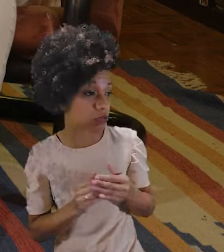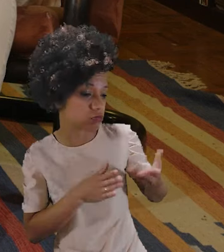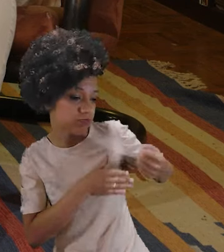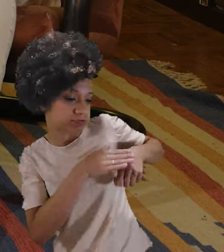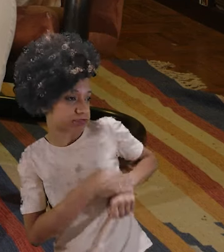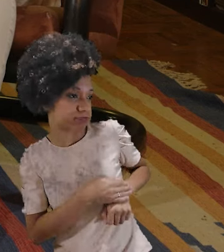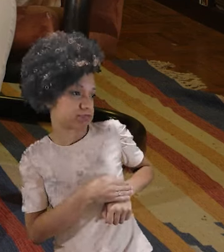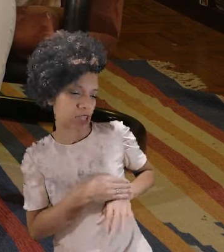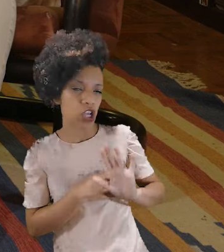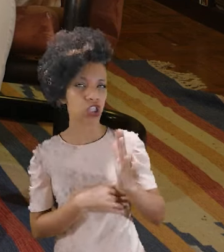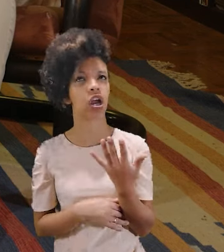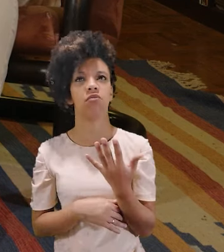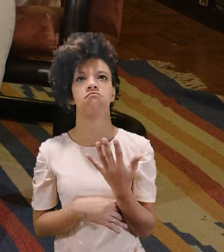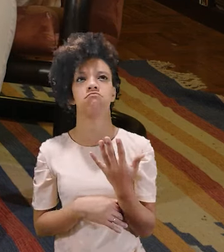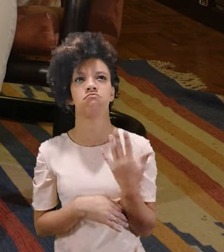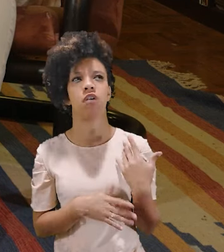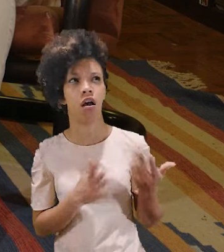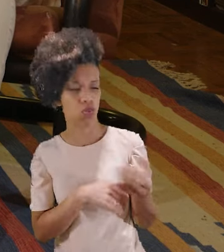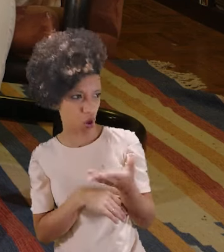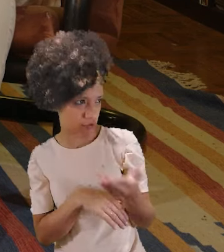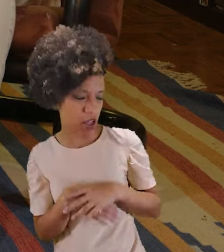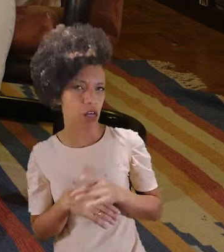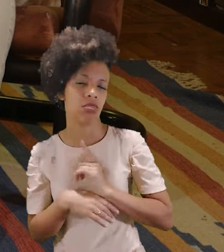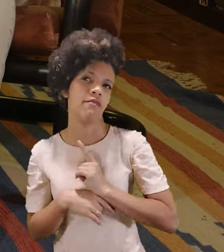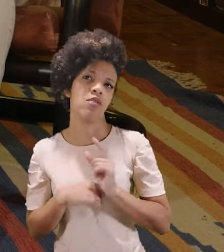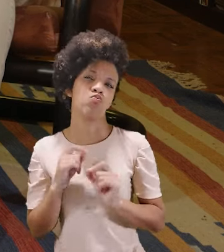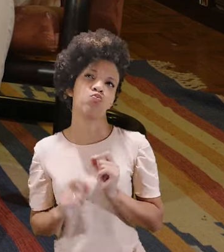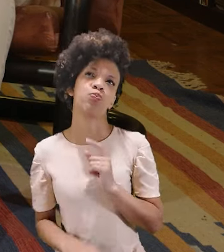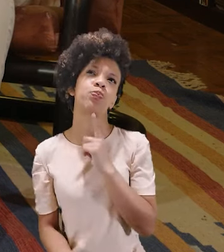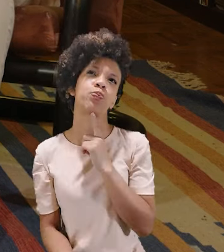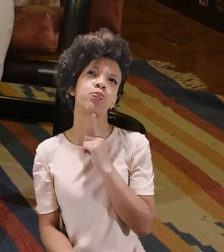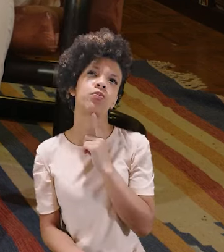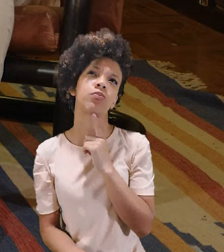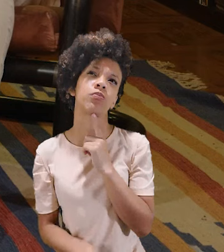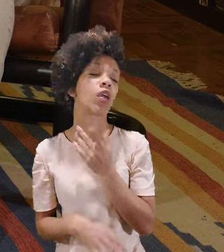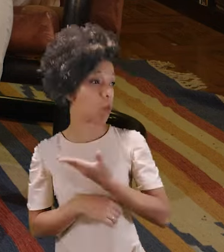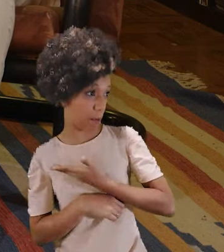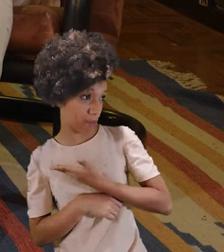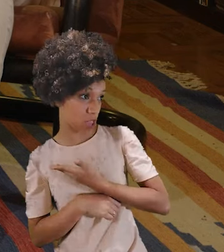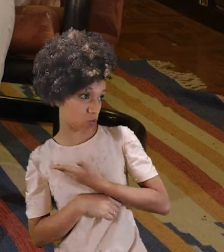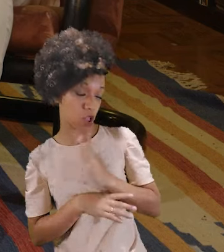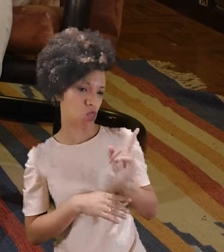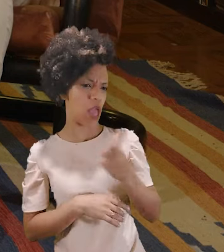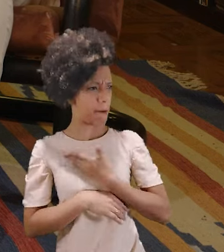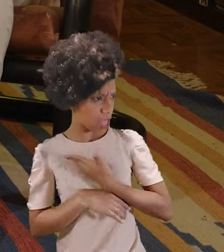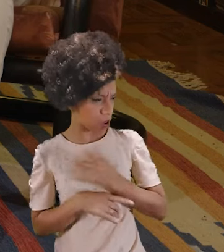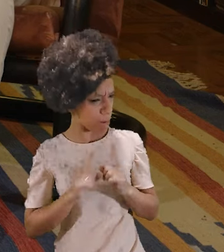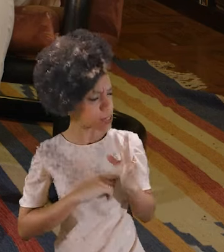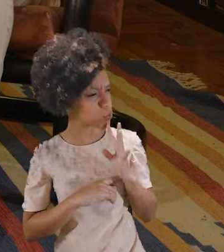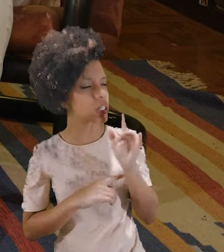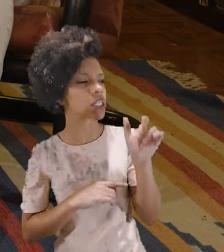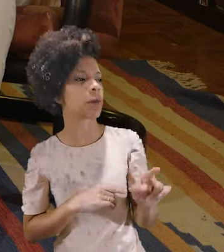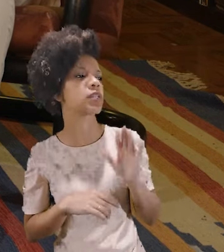levarem vem é inclusive aconteceu recentemente aí eu uma teve um um colega se não era um colega